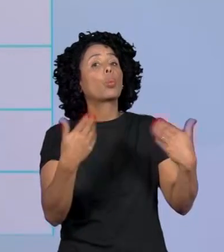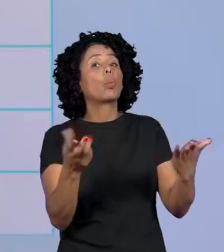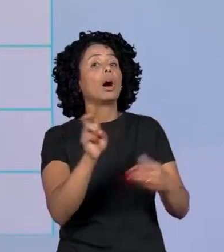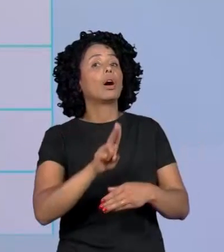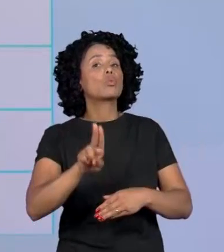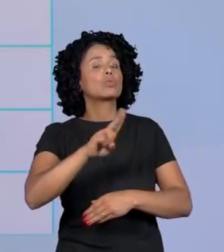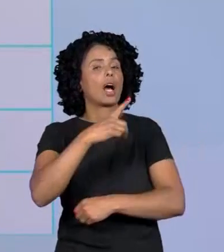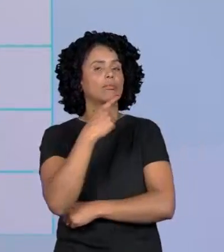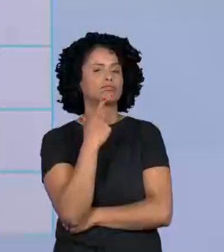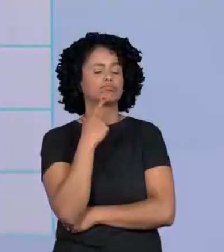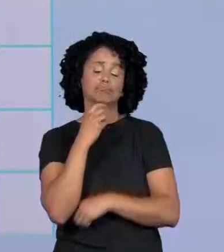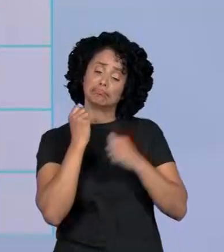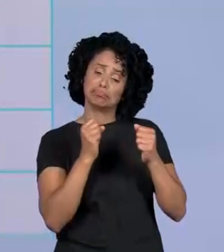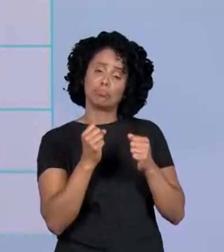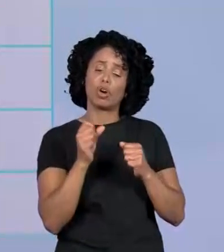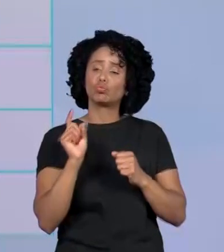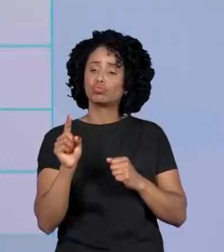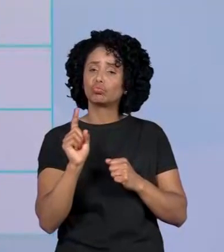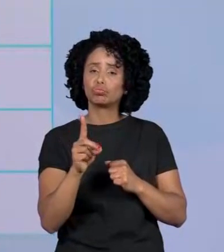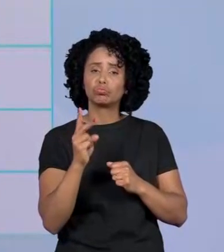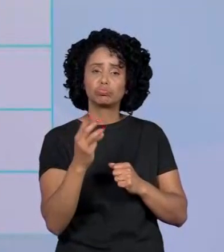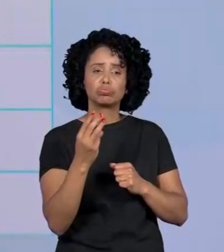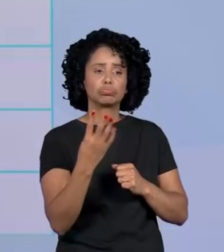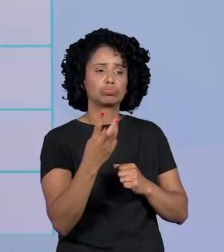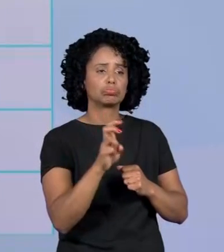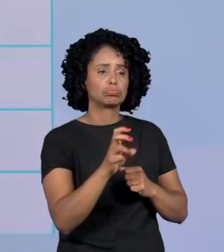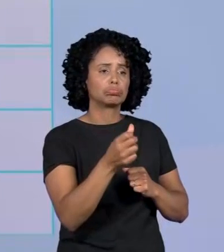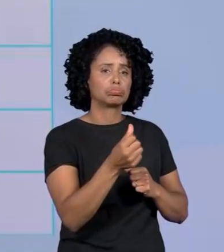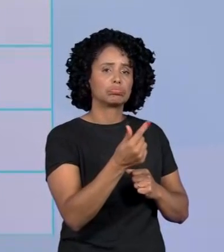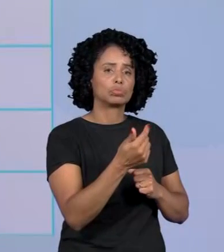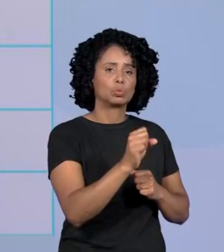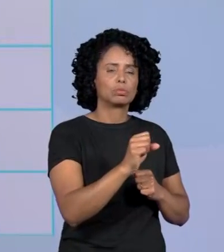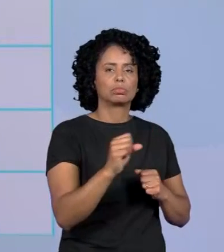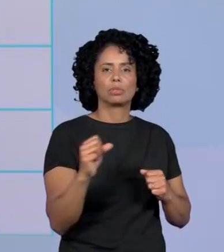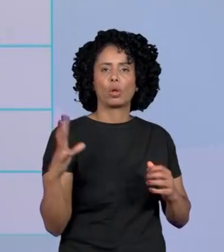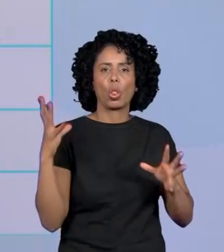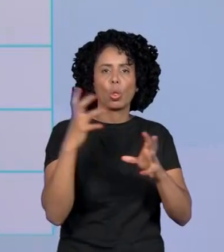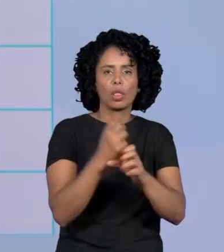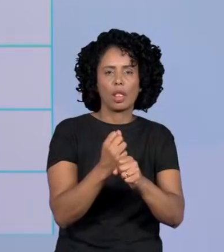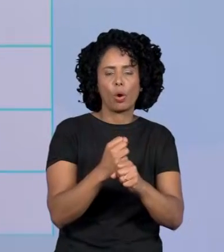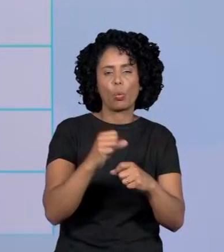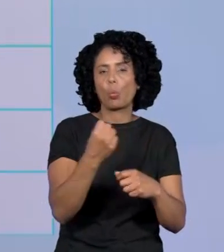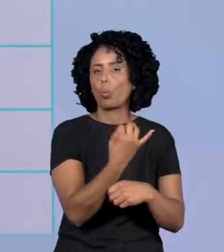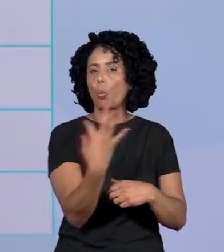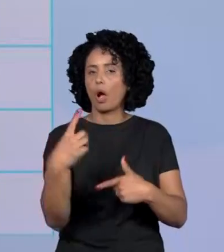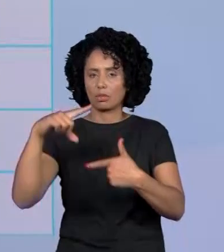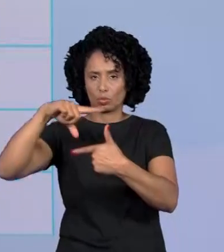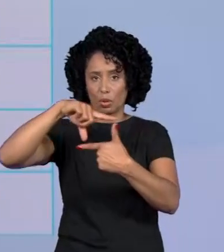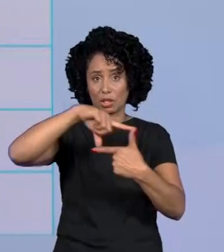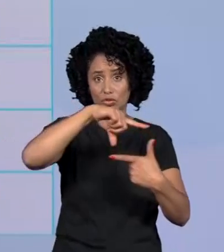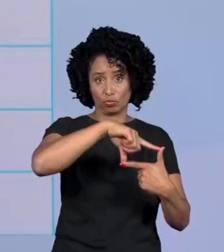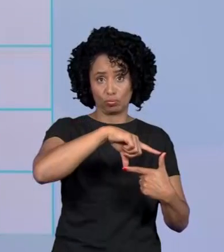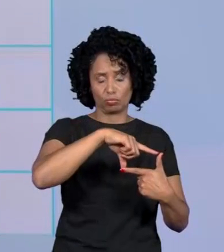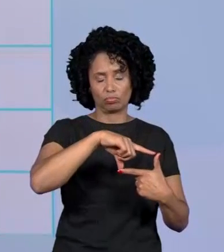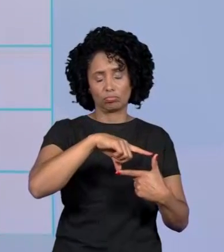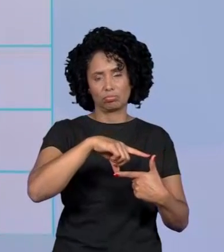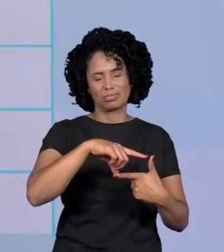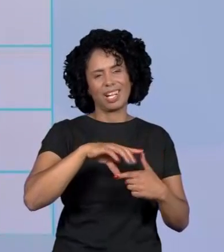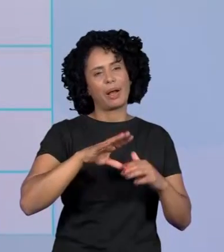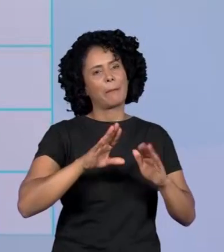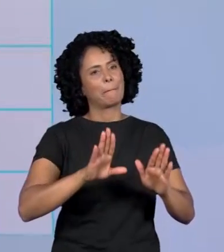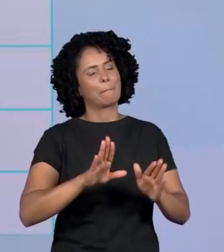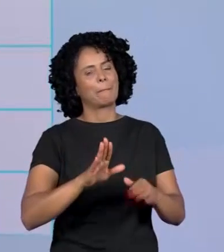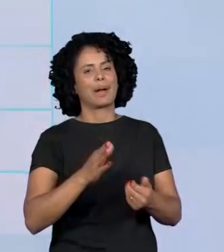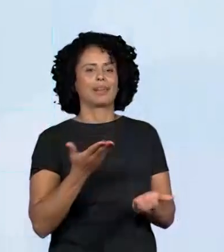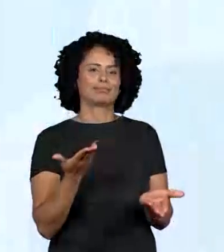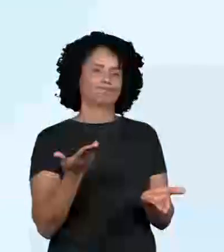contar 1, 2, 3, 4, 5, 6, 7, quantos quadradinhos ocupa? Mas aí a minha aula já está acabando, não vai